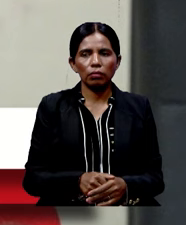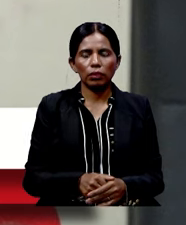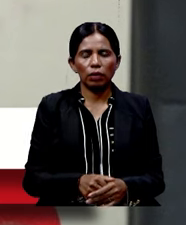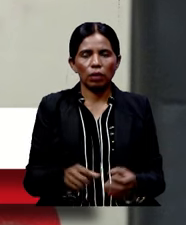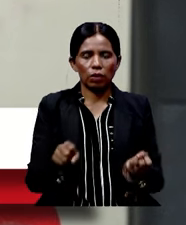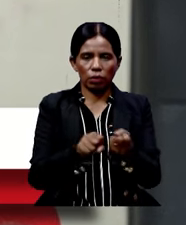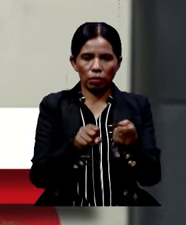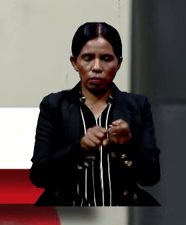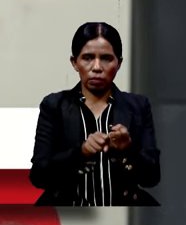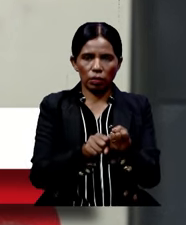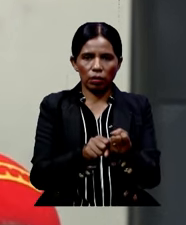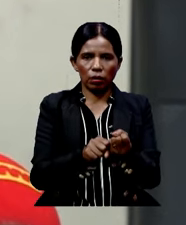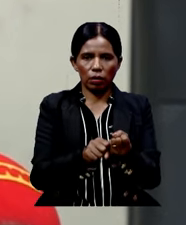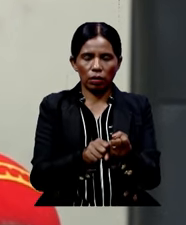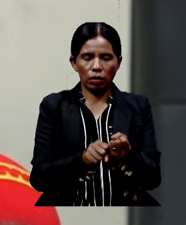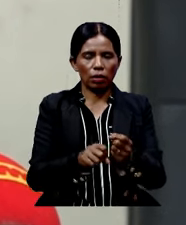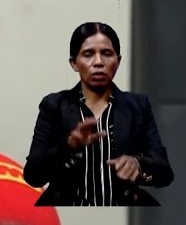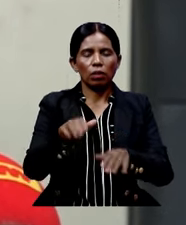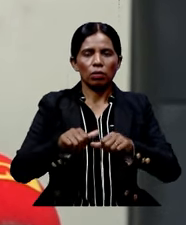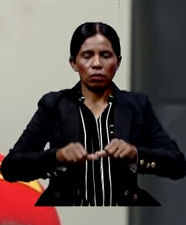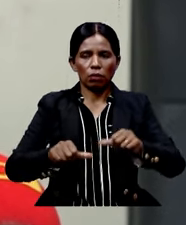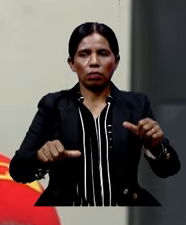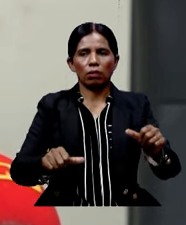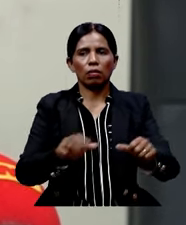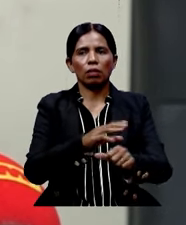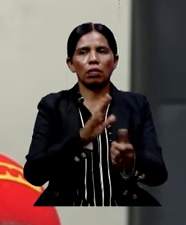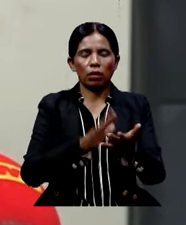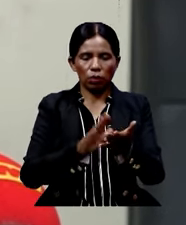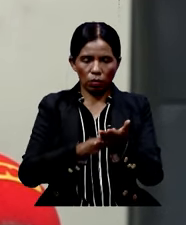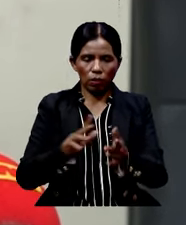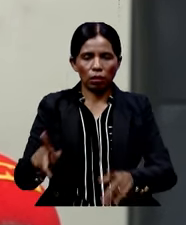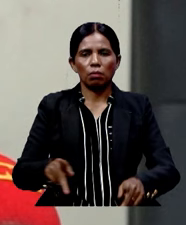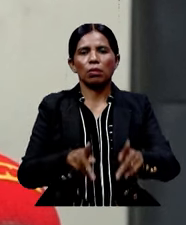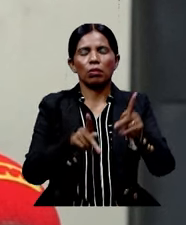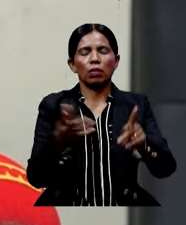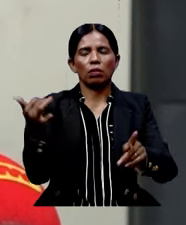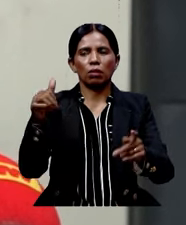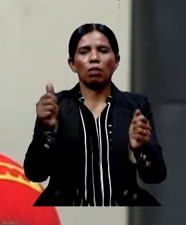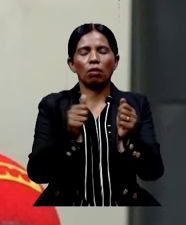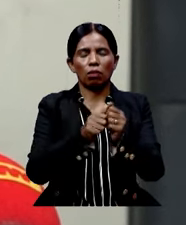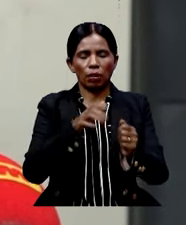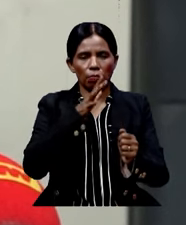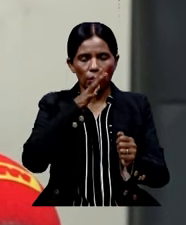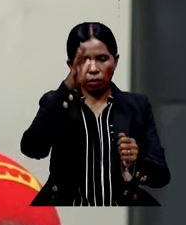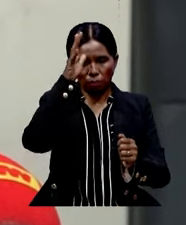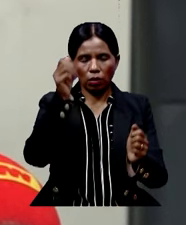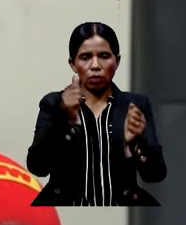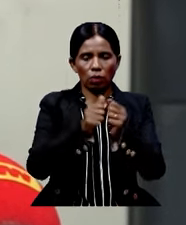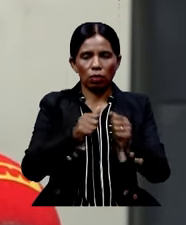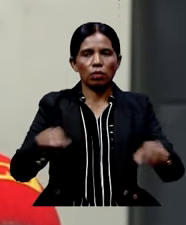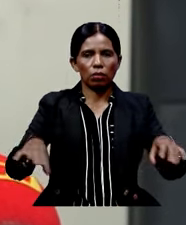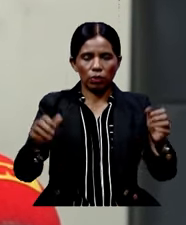kontribusion nebe durante ne lau hela entre sekolah publikas ho inan aman bajeba